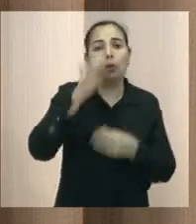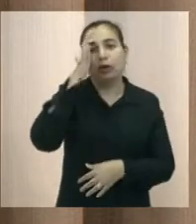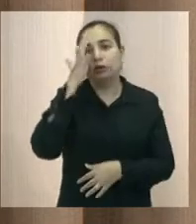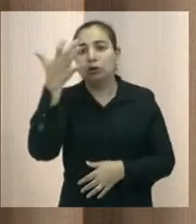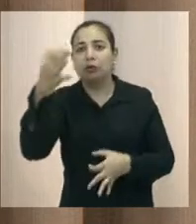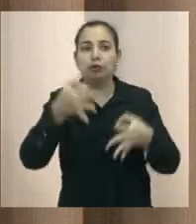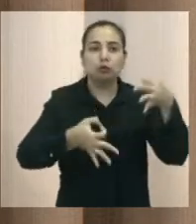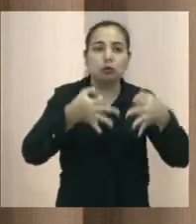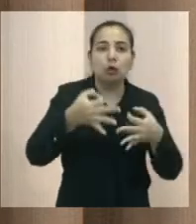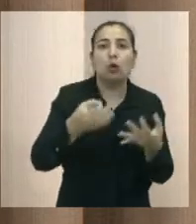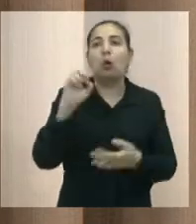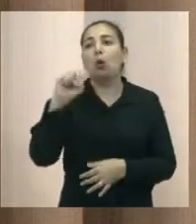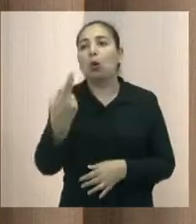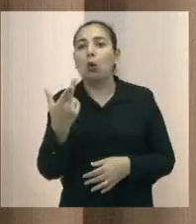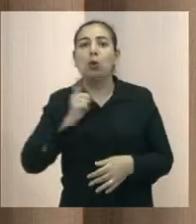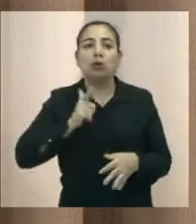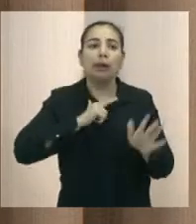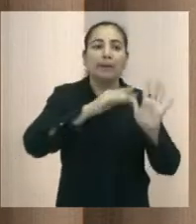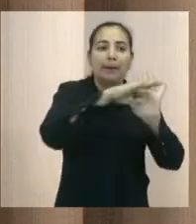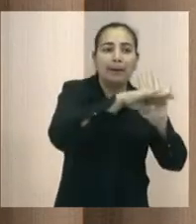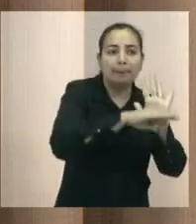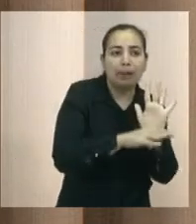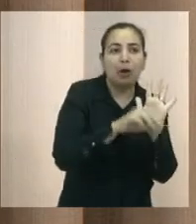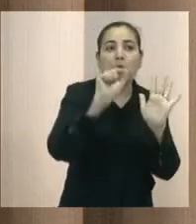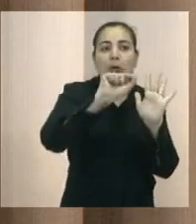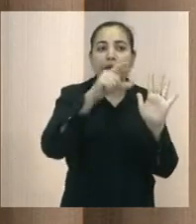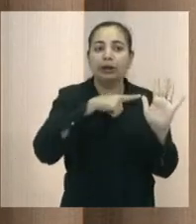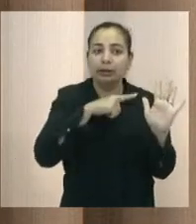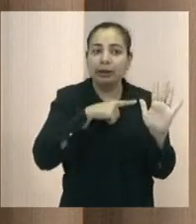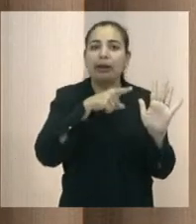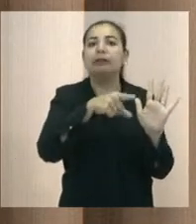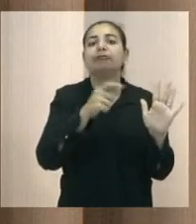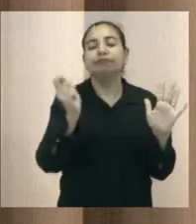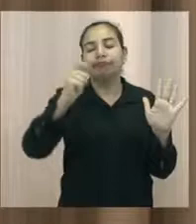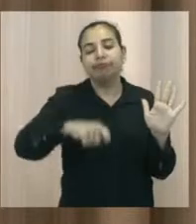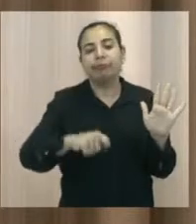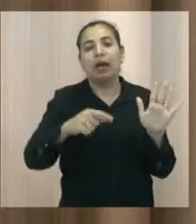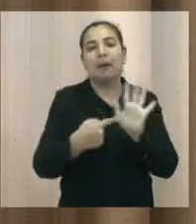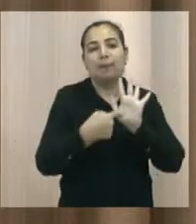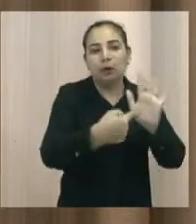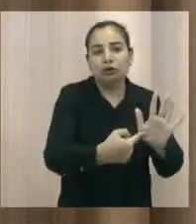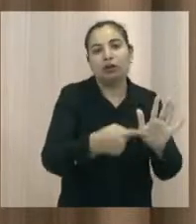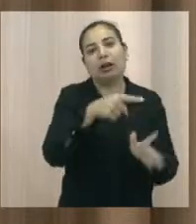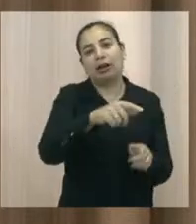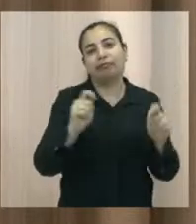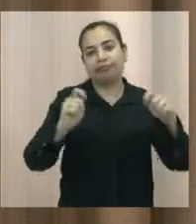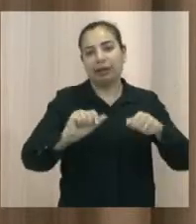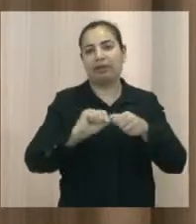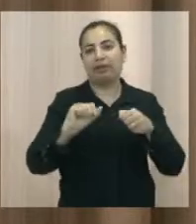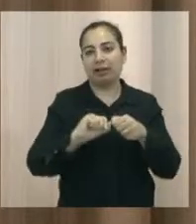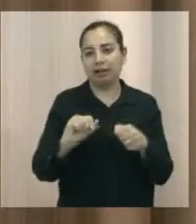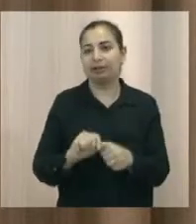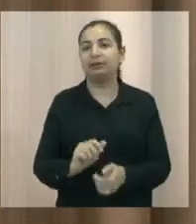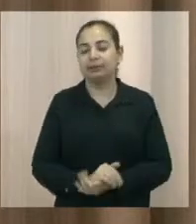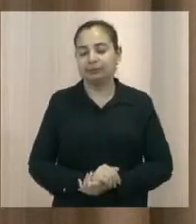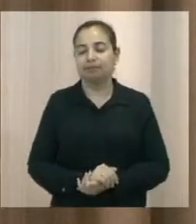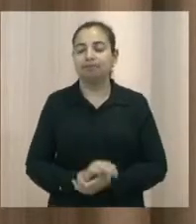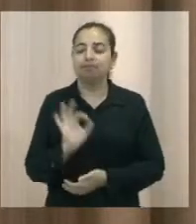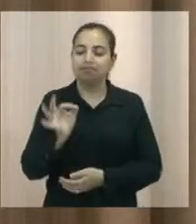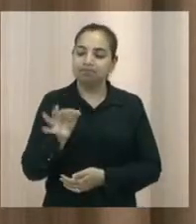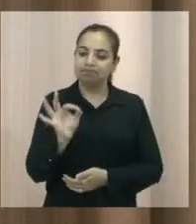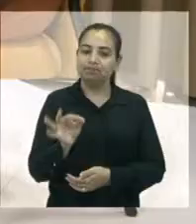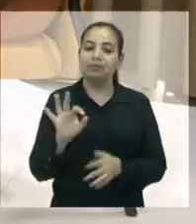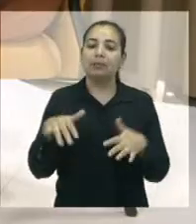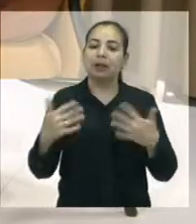as recomendações que também compete à instituição fazer. É verdade. Doutora, além da amplitude do trabalho e